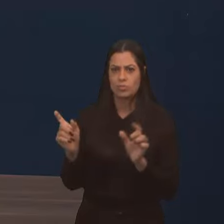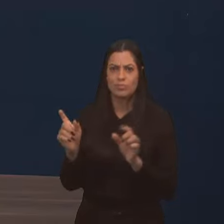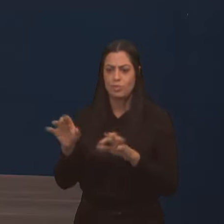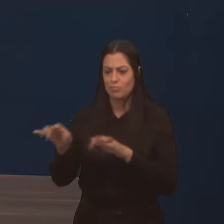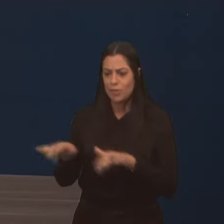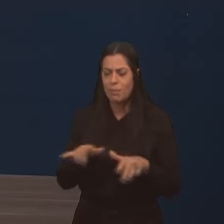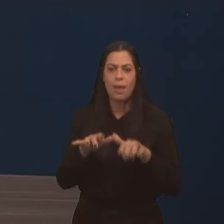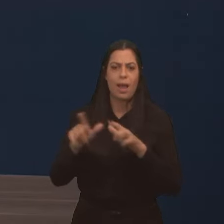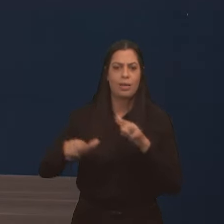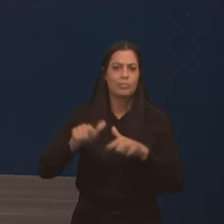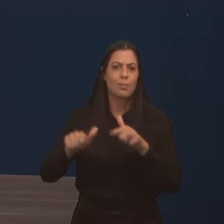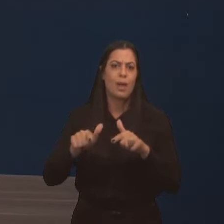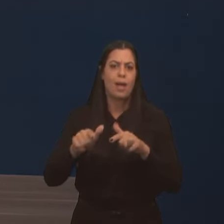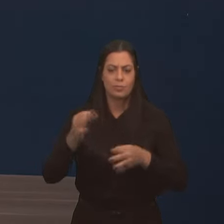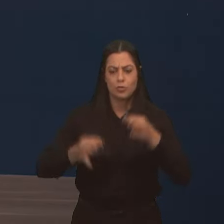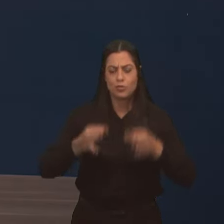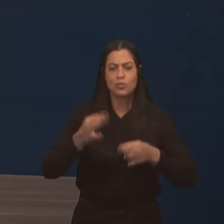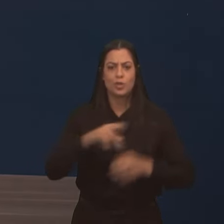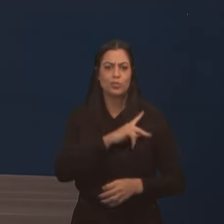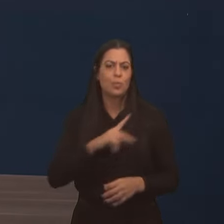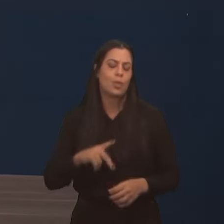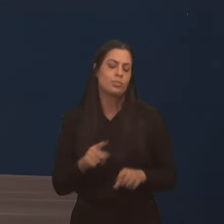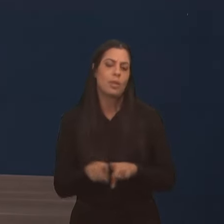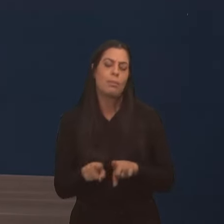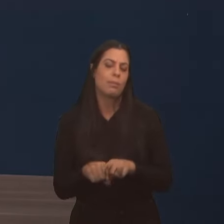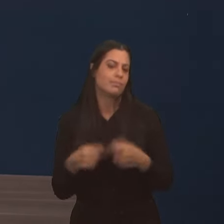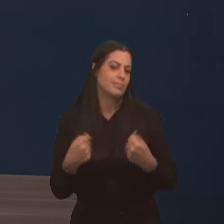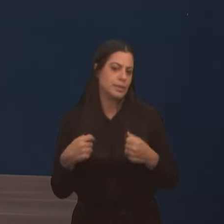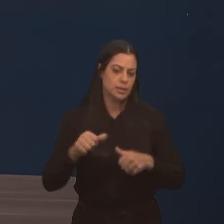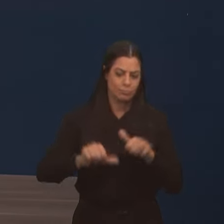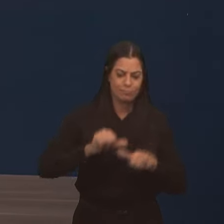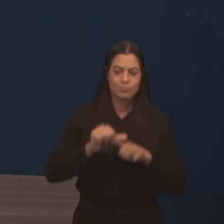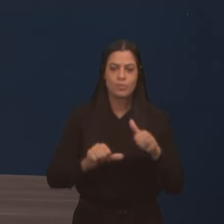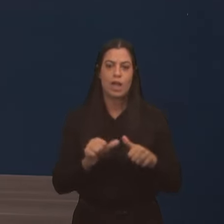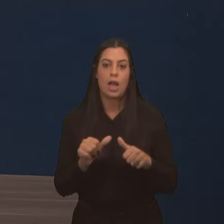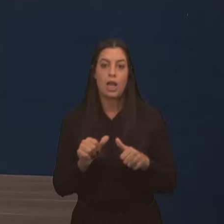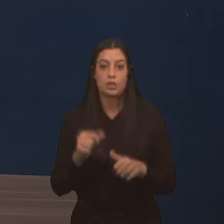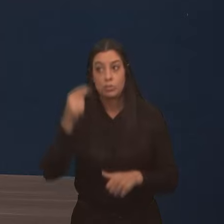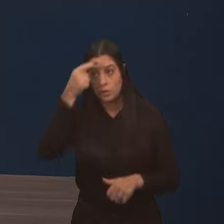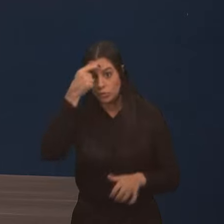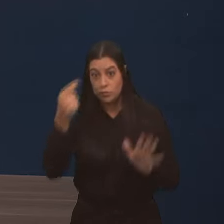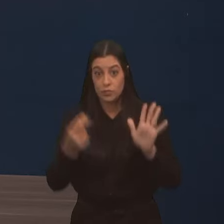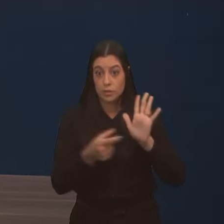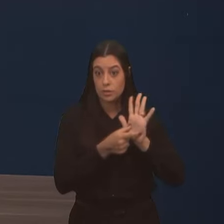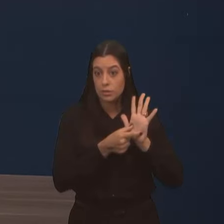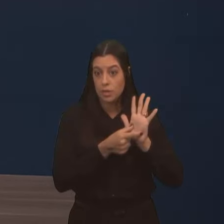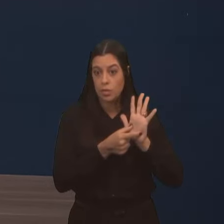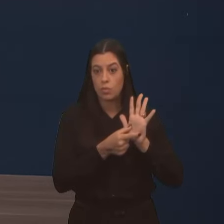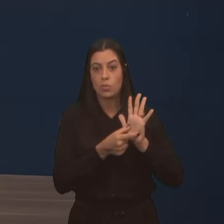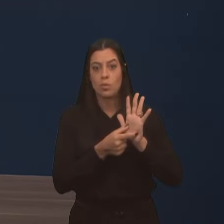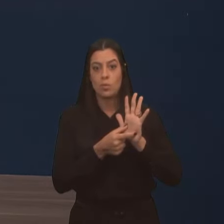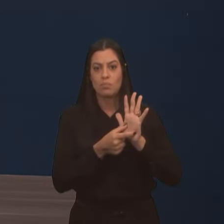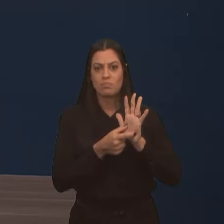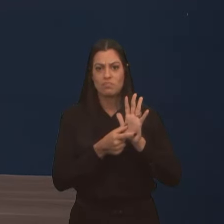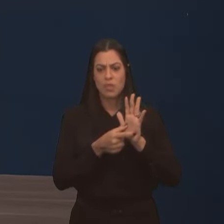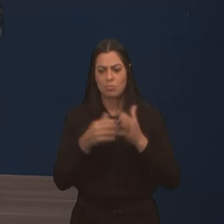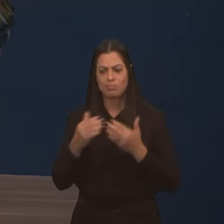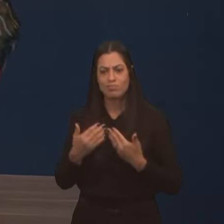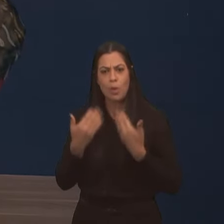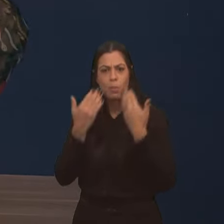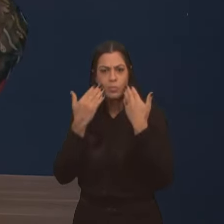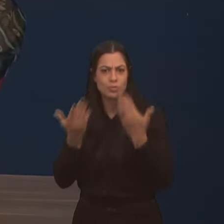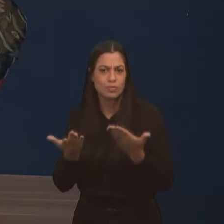teórico, científico, jurídico, político, necesita ser hecho. La inteligencia artificial,